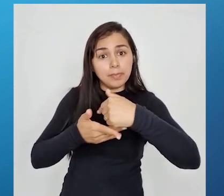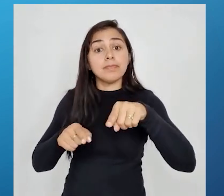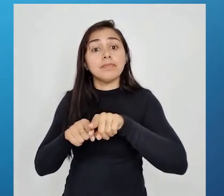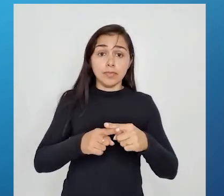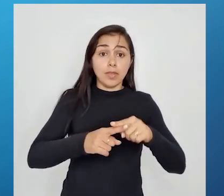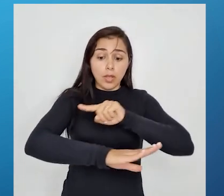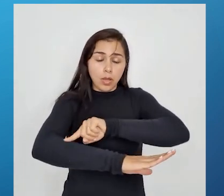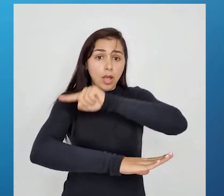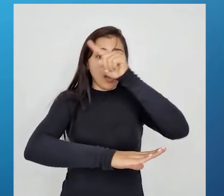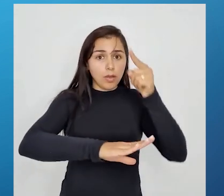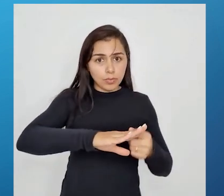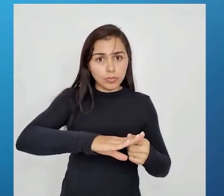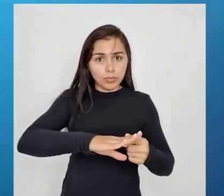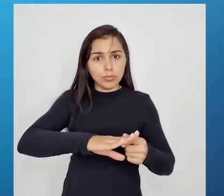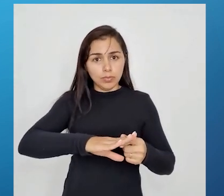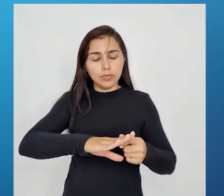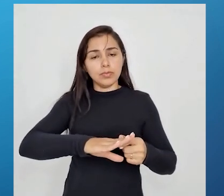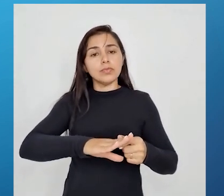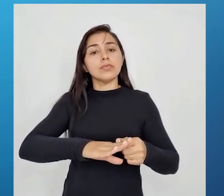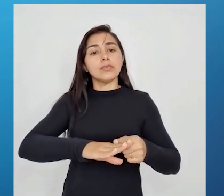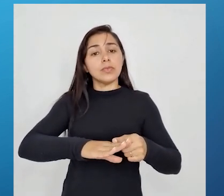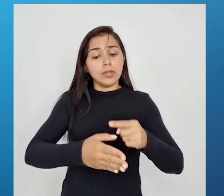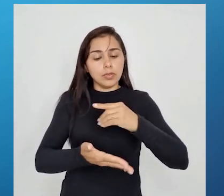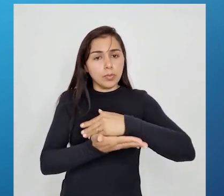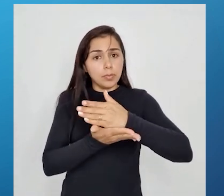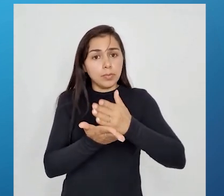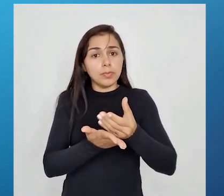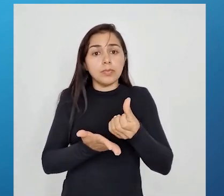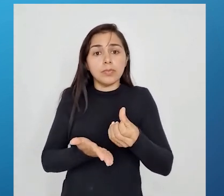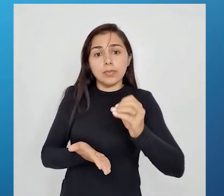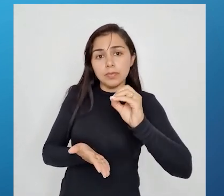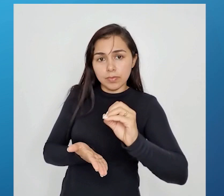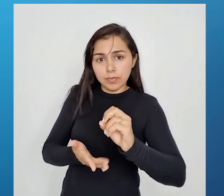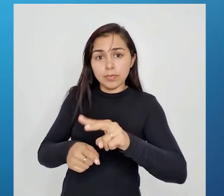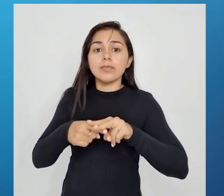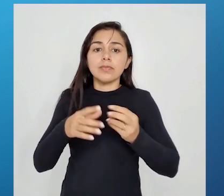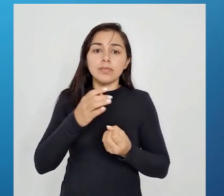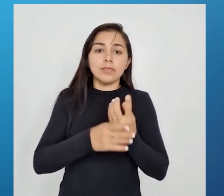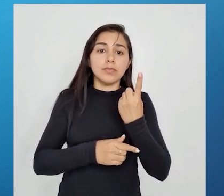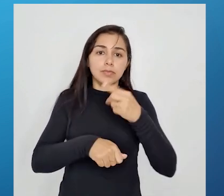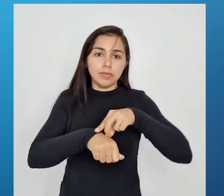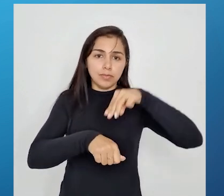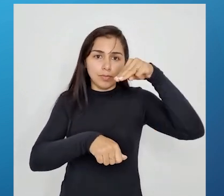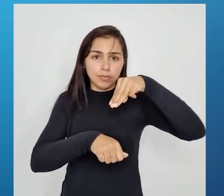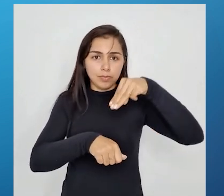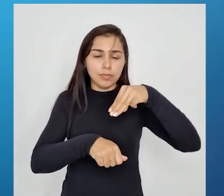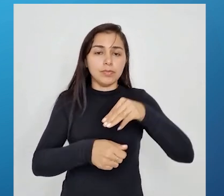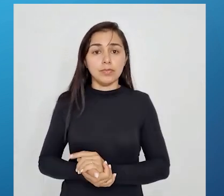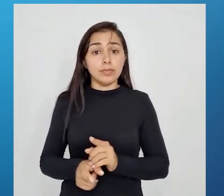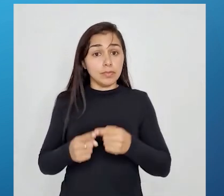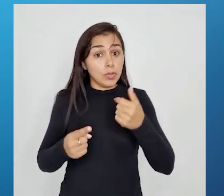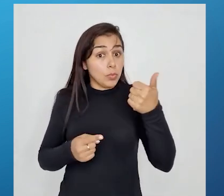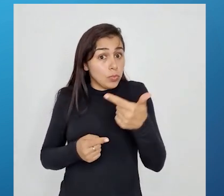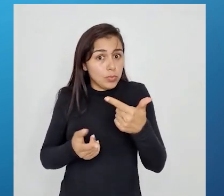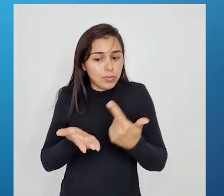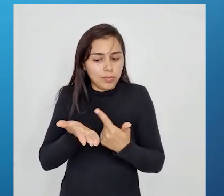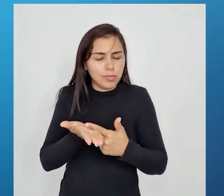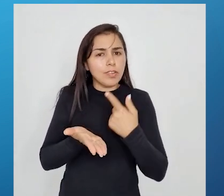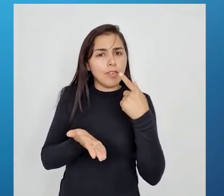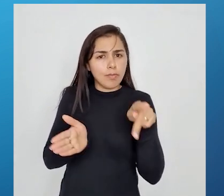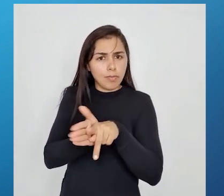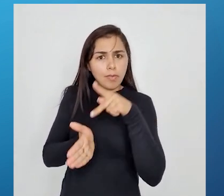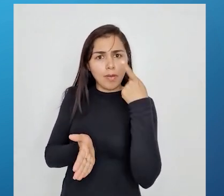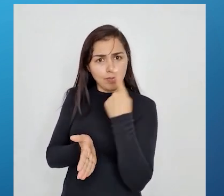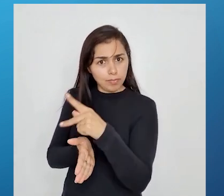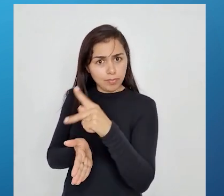cada arco de 1 grau em 60 partes, obtendo assim o arco de 1 minuto. Infelizmente, os 12 livros que continham a trigonometria